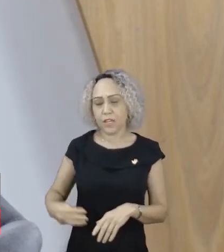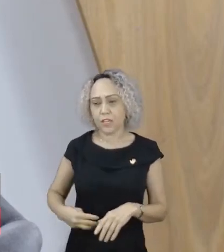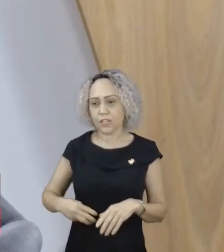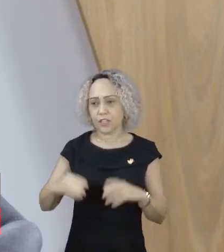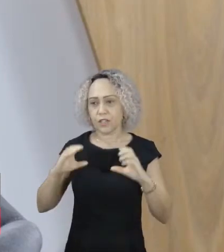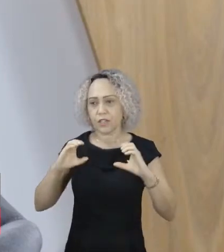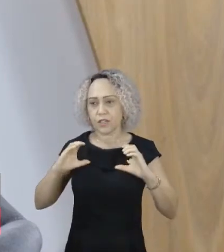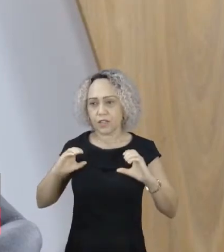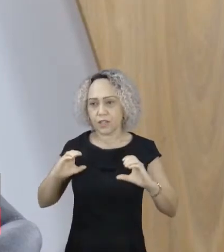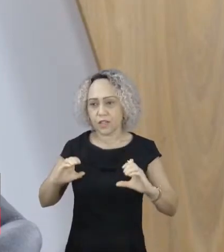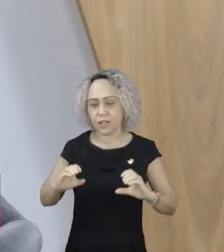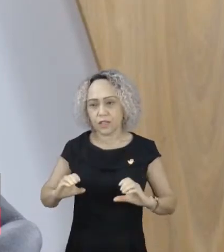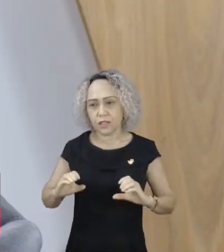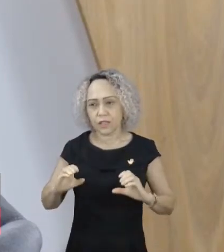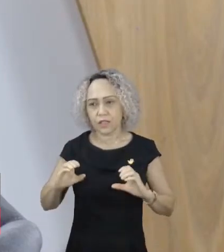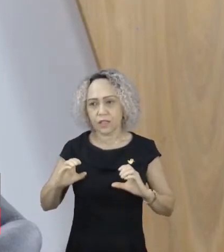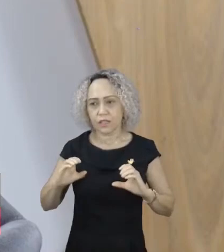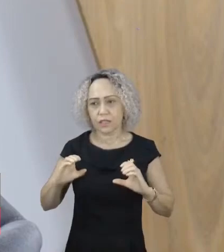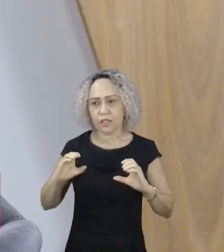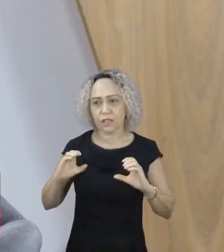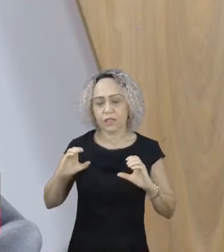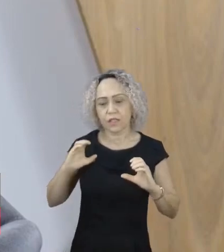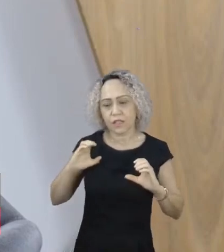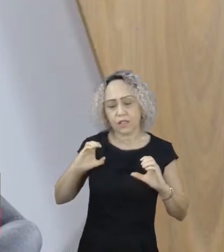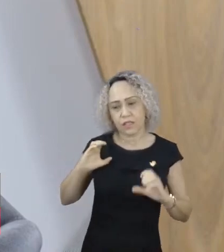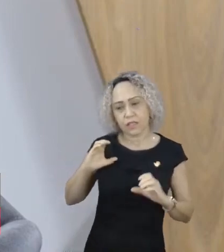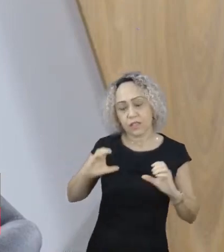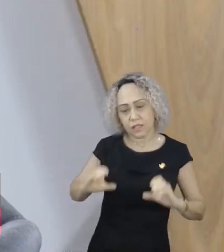é a gente regulamentou a lei de